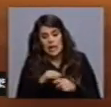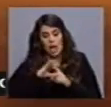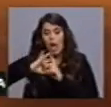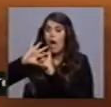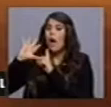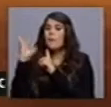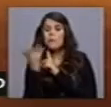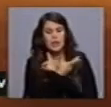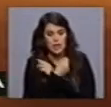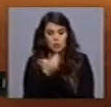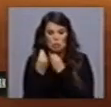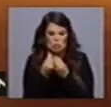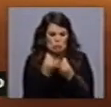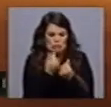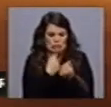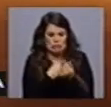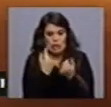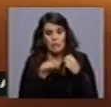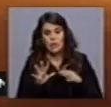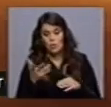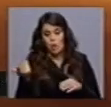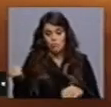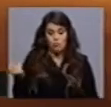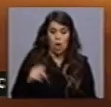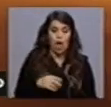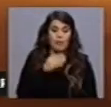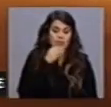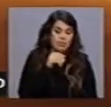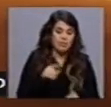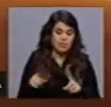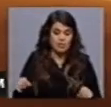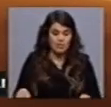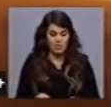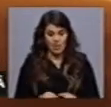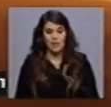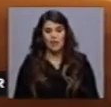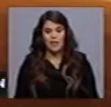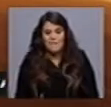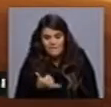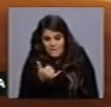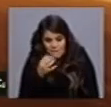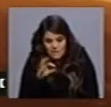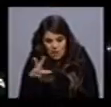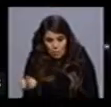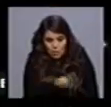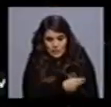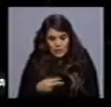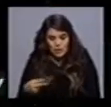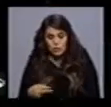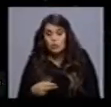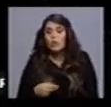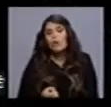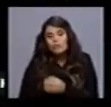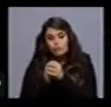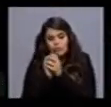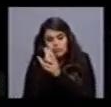agreste do espaço, mas quando chegaram à Terra, quando chegaram a um local propício à vida, cerca de 20% delas germinaram. 10